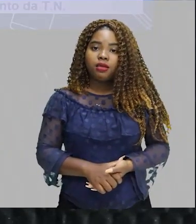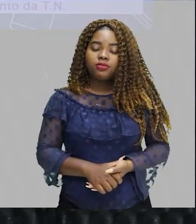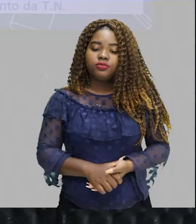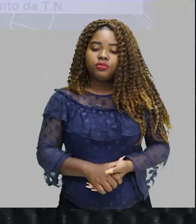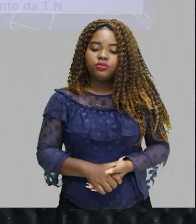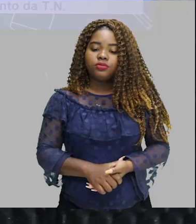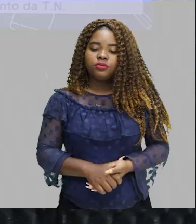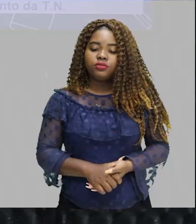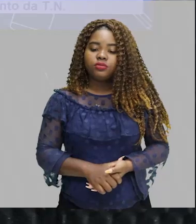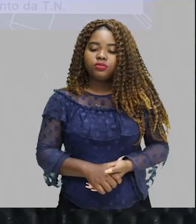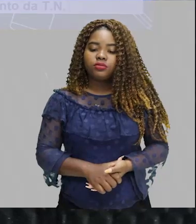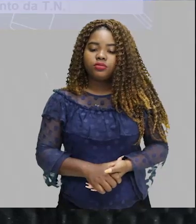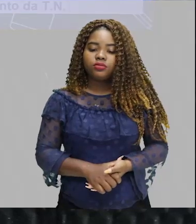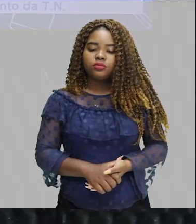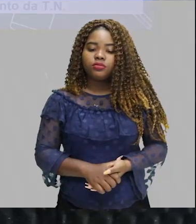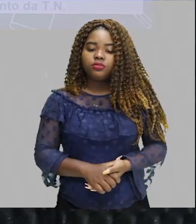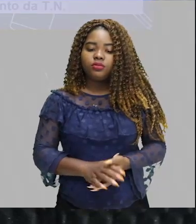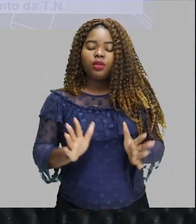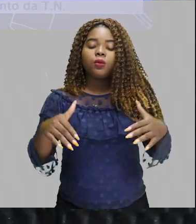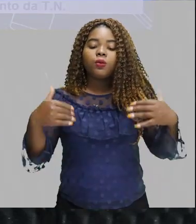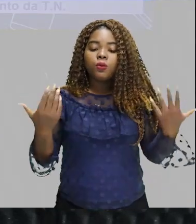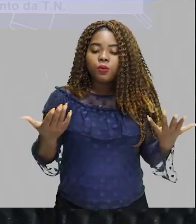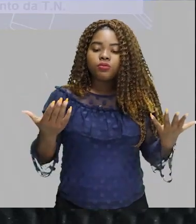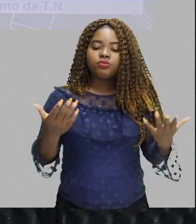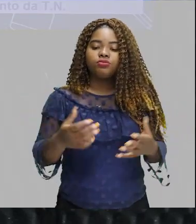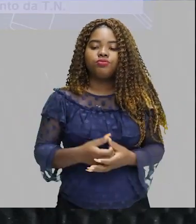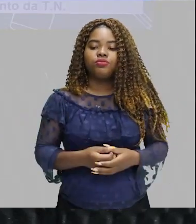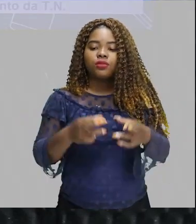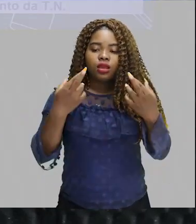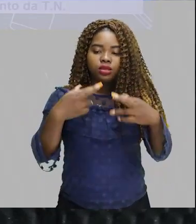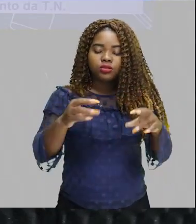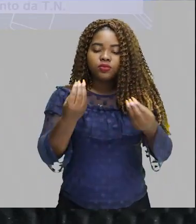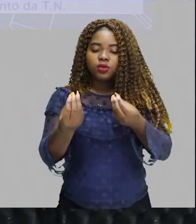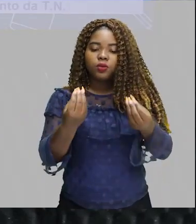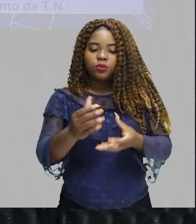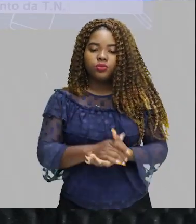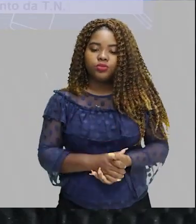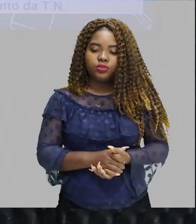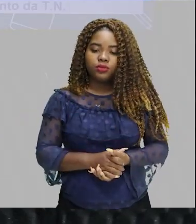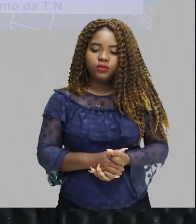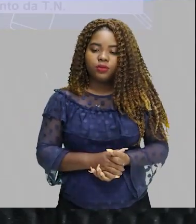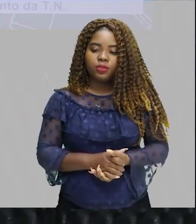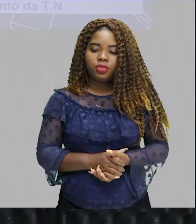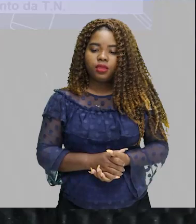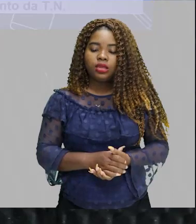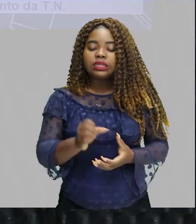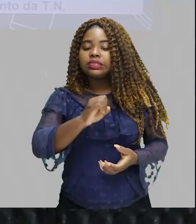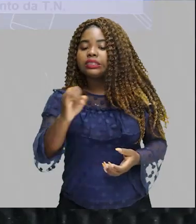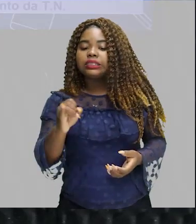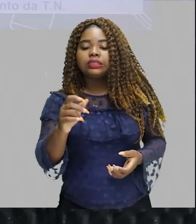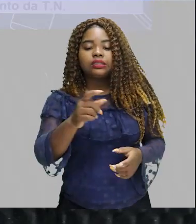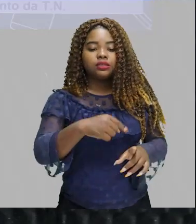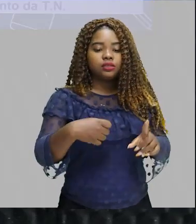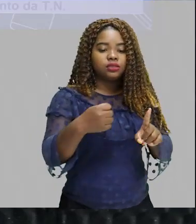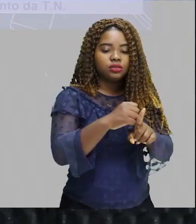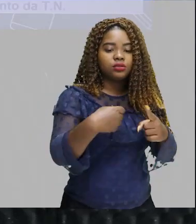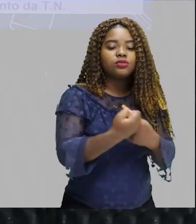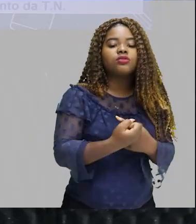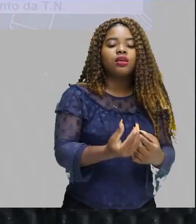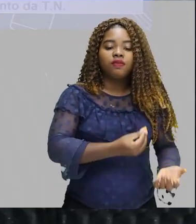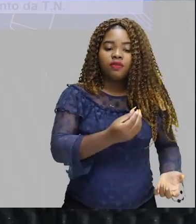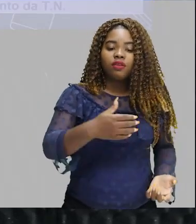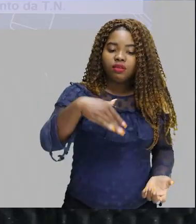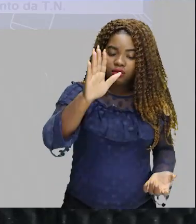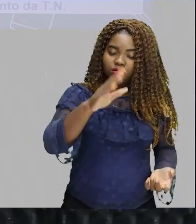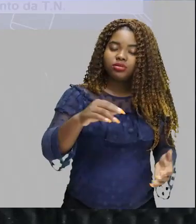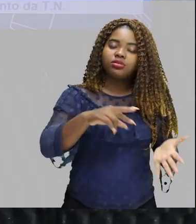dos gastos e um rombo. E qual é a solução para isso? Se a nossa população, galera, vive mais, você significa